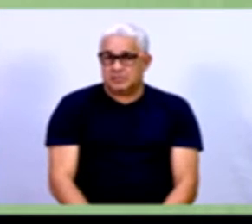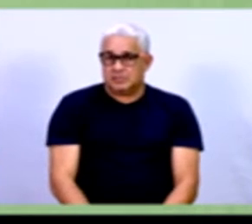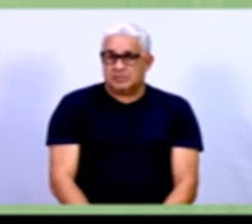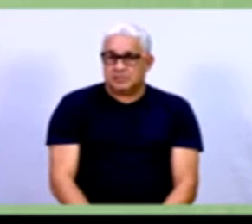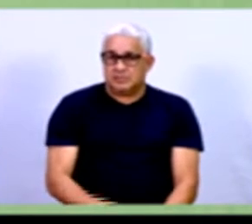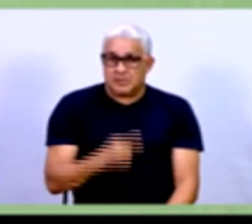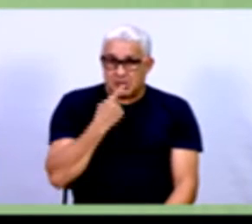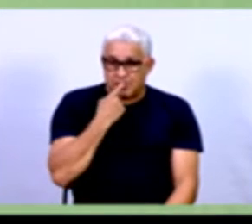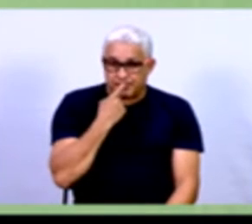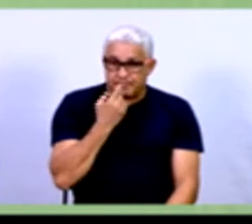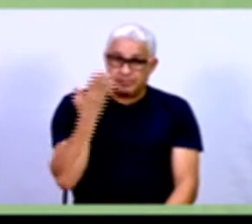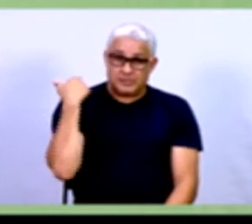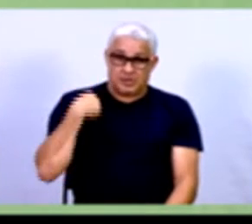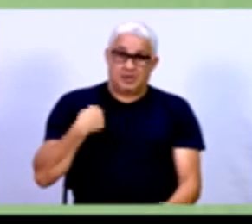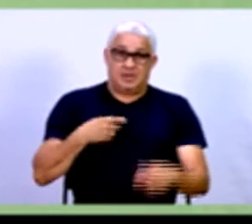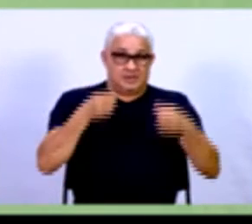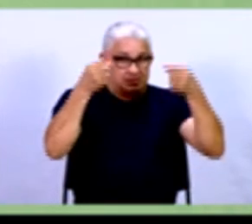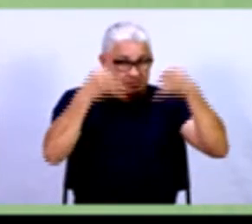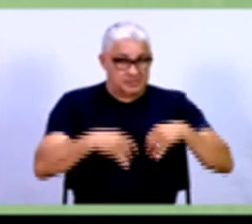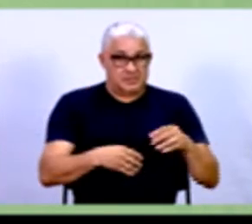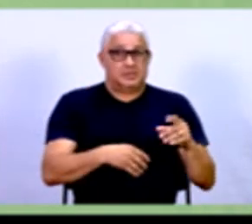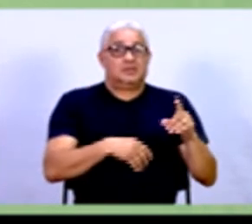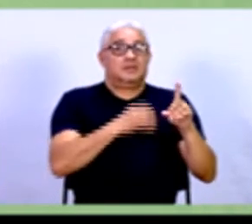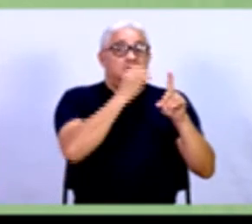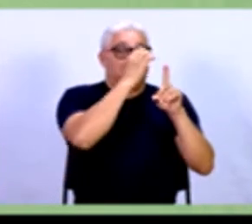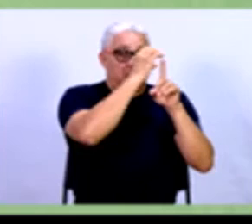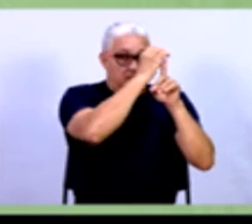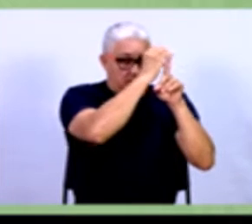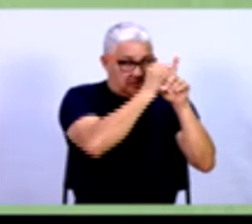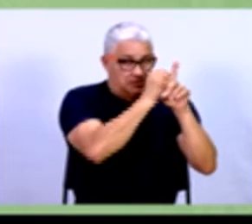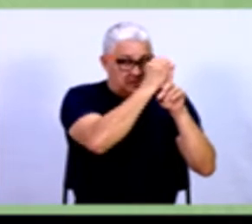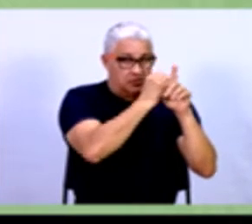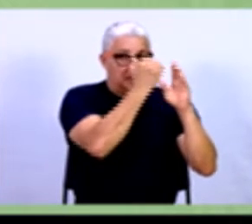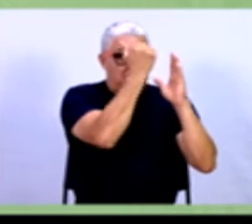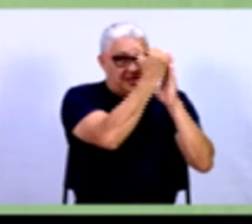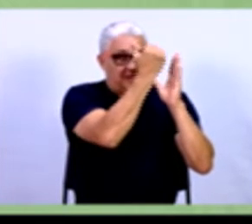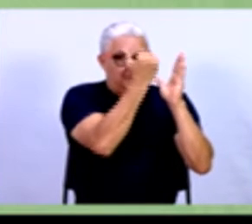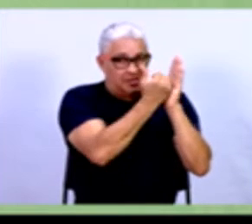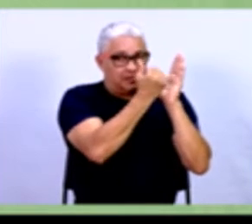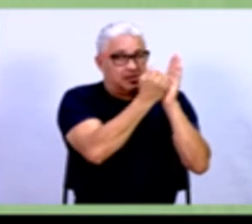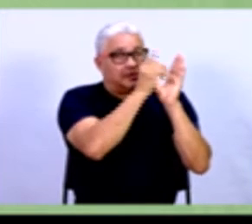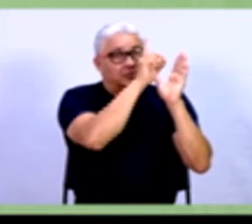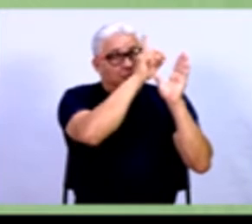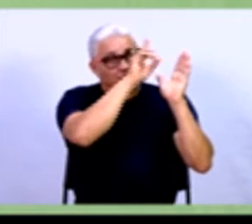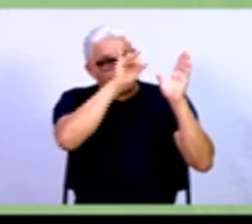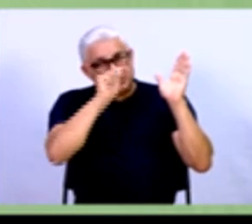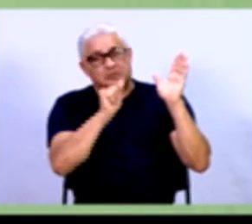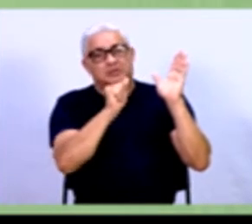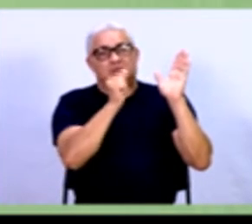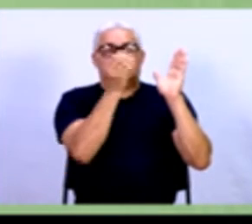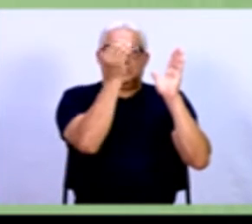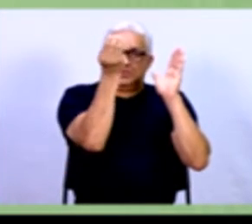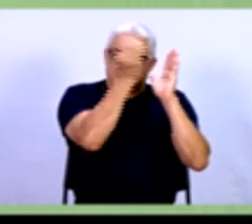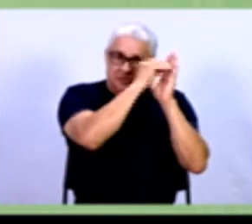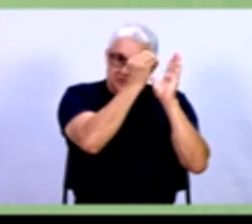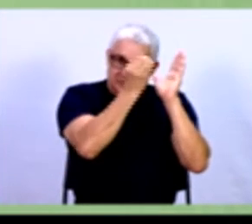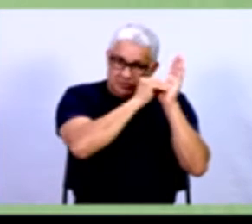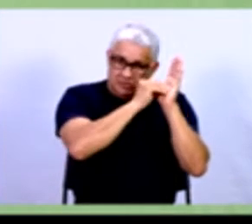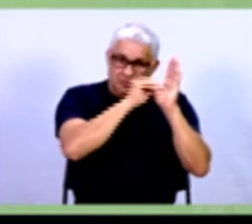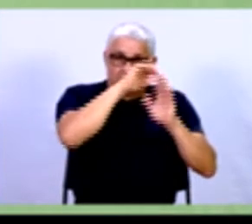com vocês sobre o cronograma. É a hora de definir o cronograma de trabalho, tá? Tudo dentro do